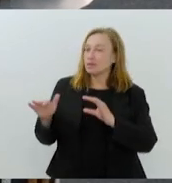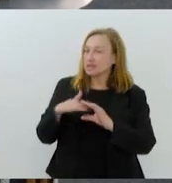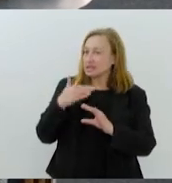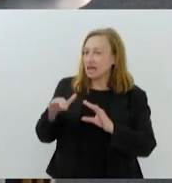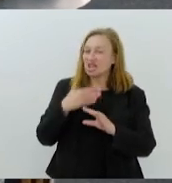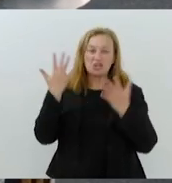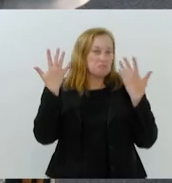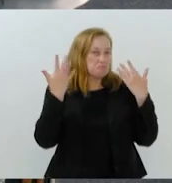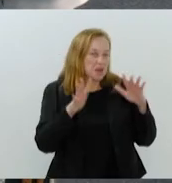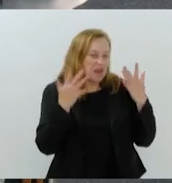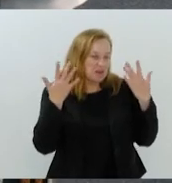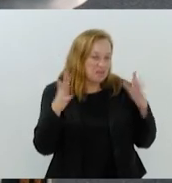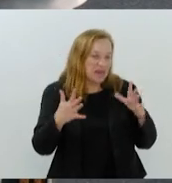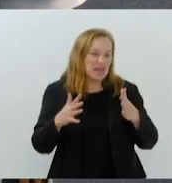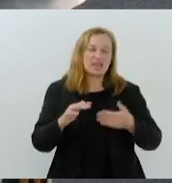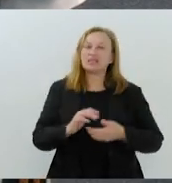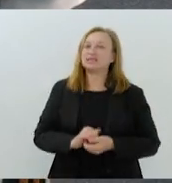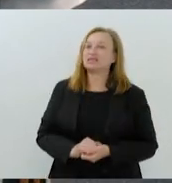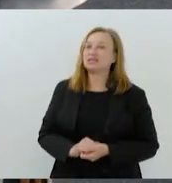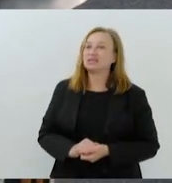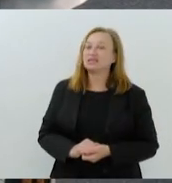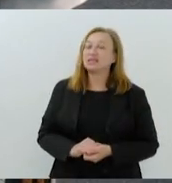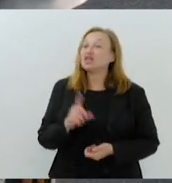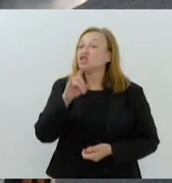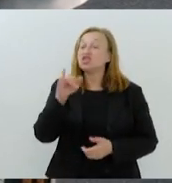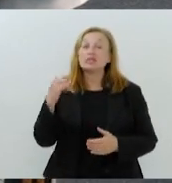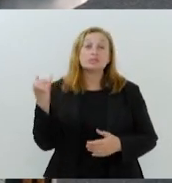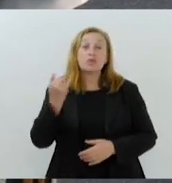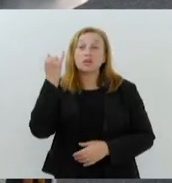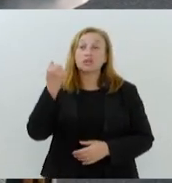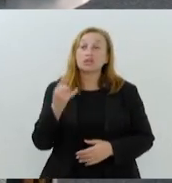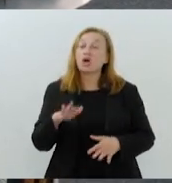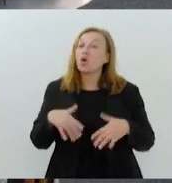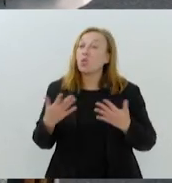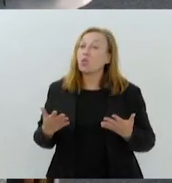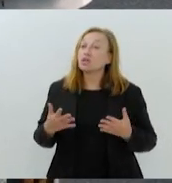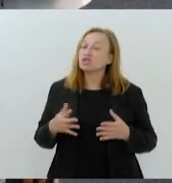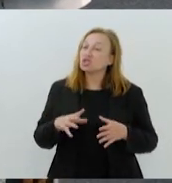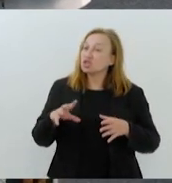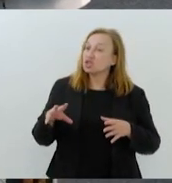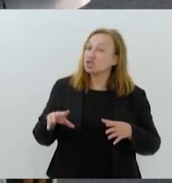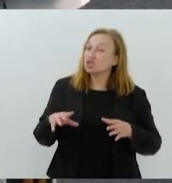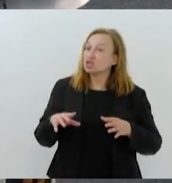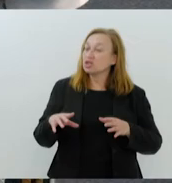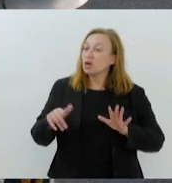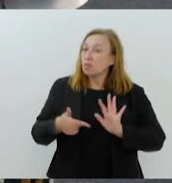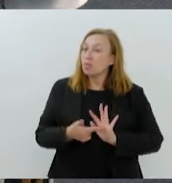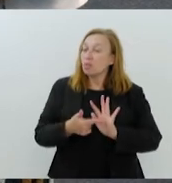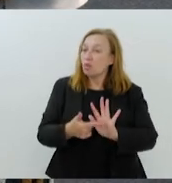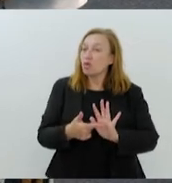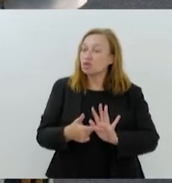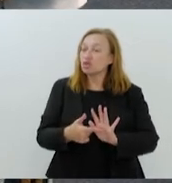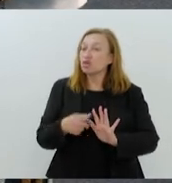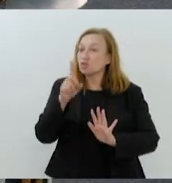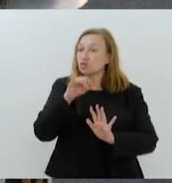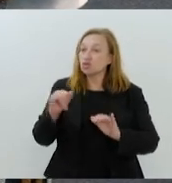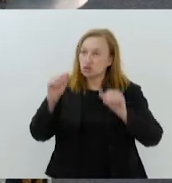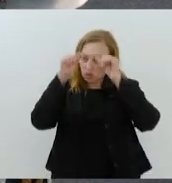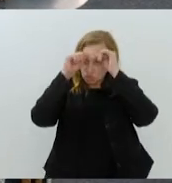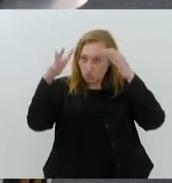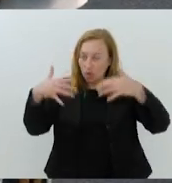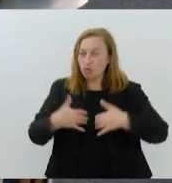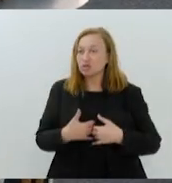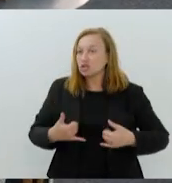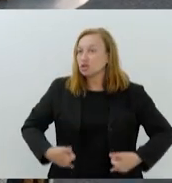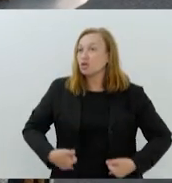parabéns, congratulações, são datas importantes. Quando a gente coloca em evidência, então, o Dia do Orgulho Autista, você